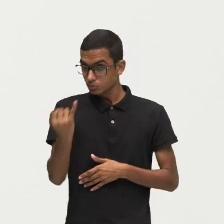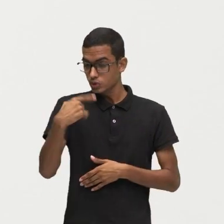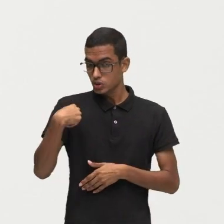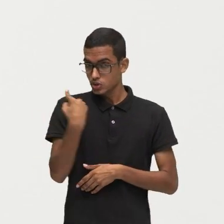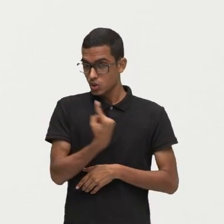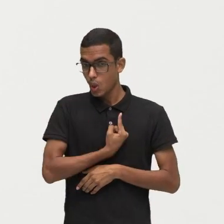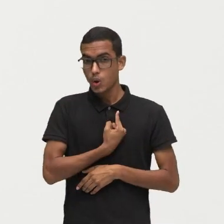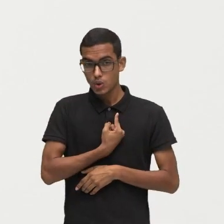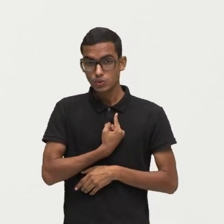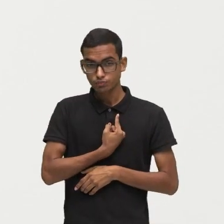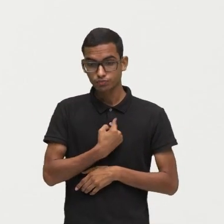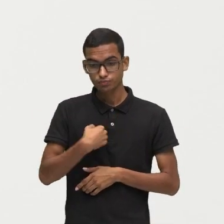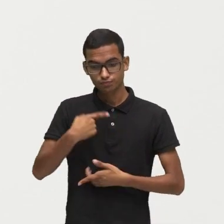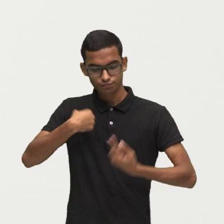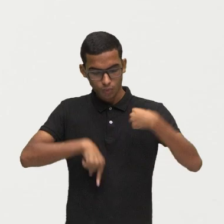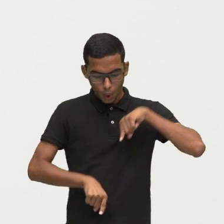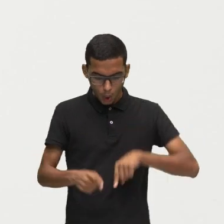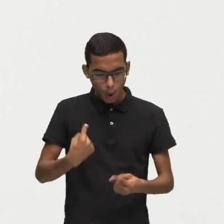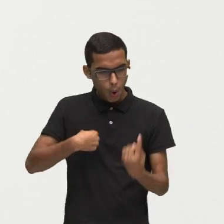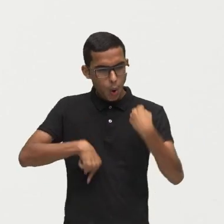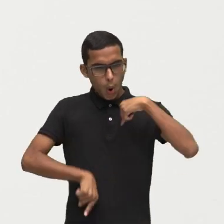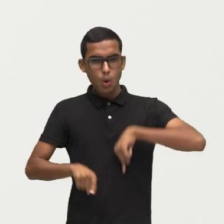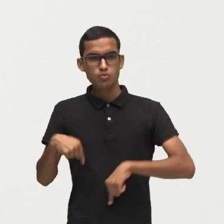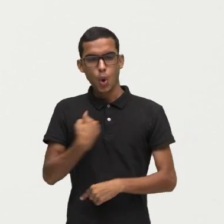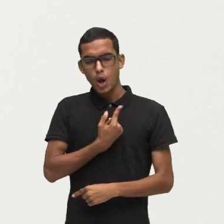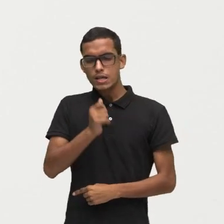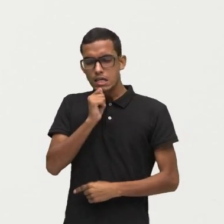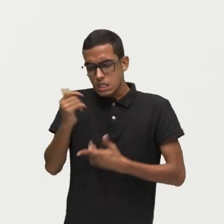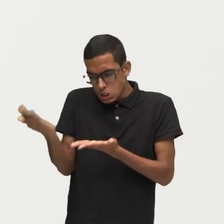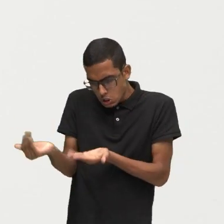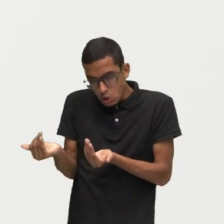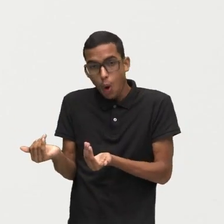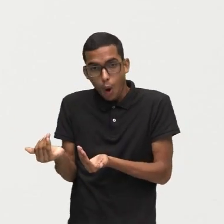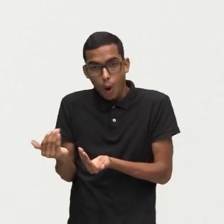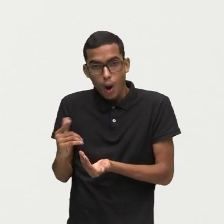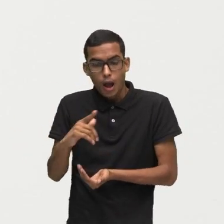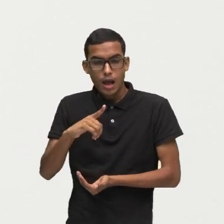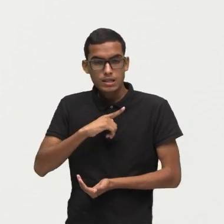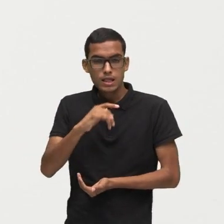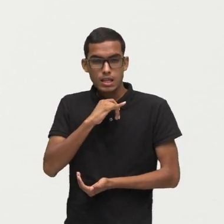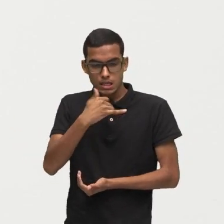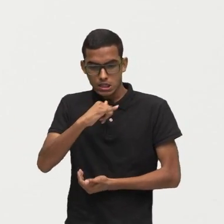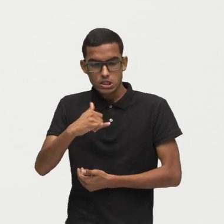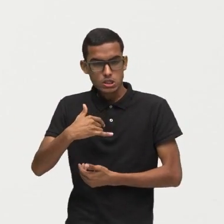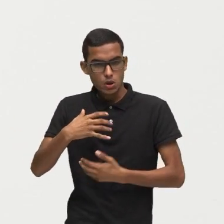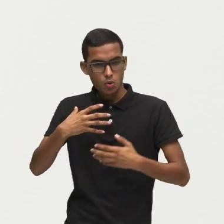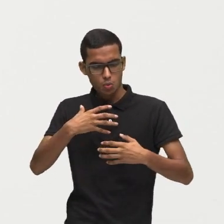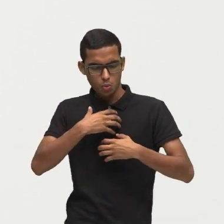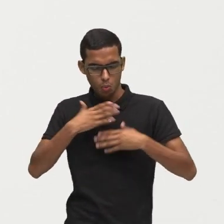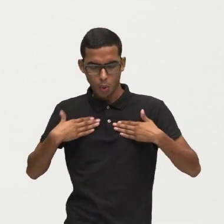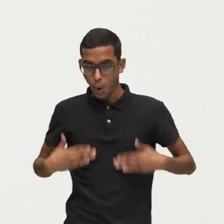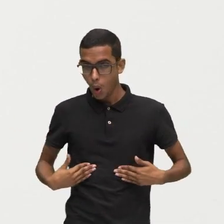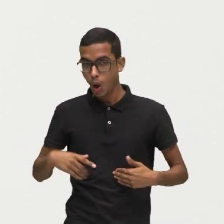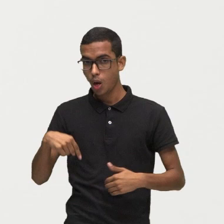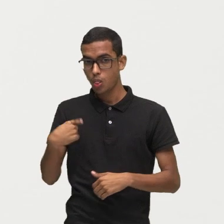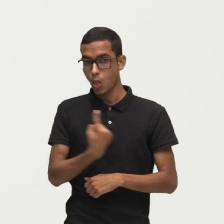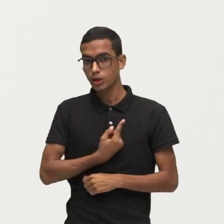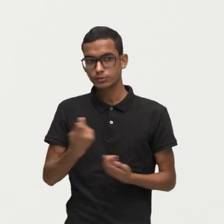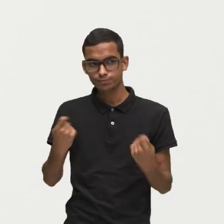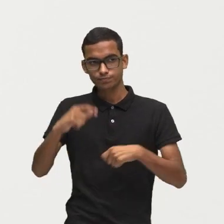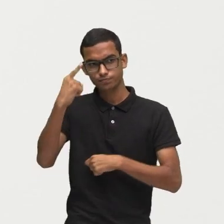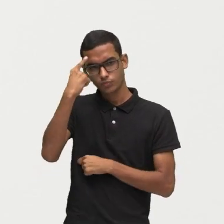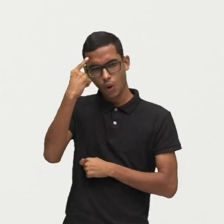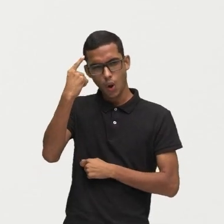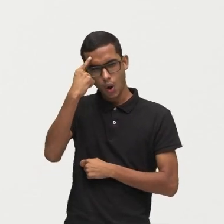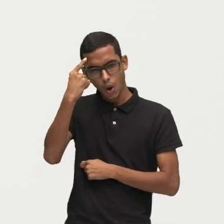metabolismo está lá em cima, quando nós somos jovens, quando nós temos aí energia para gastar, que nós possamos pensar